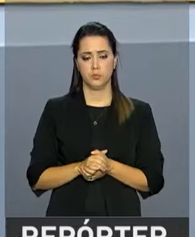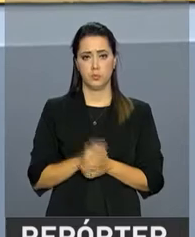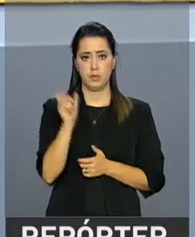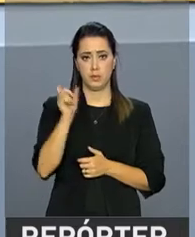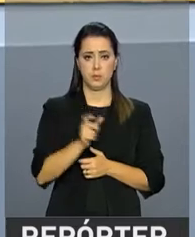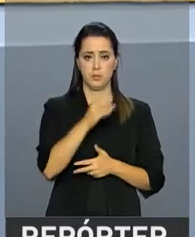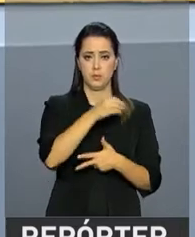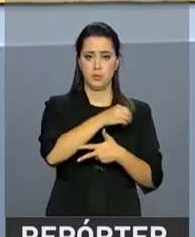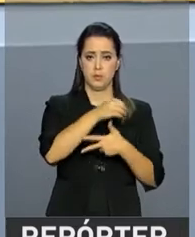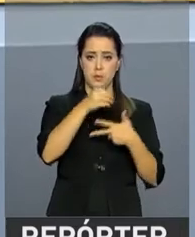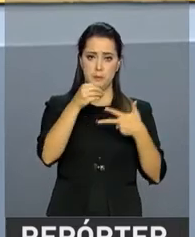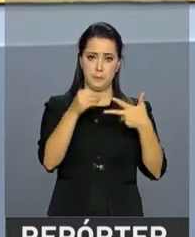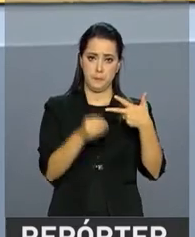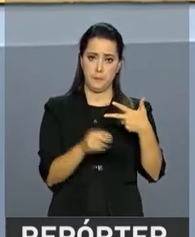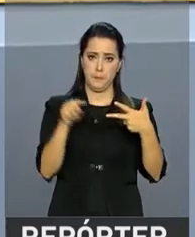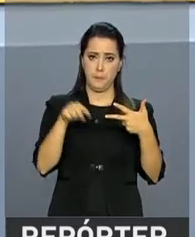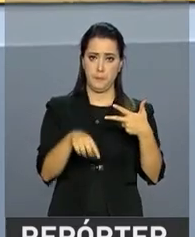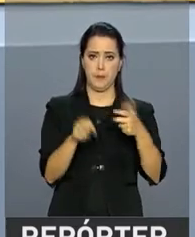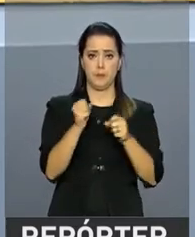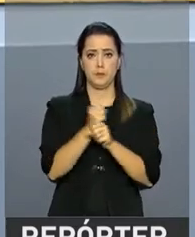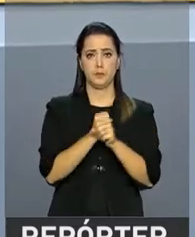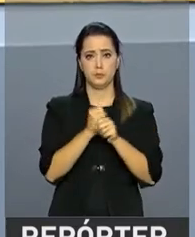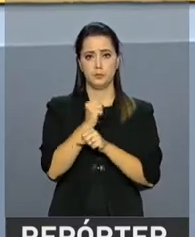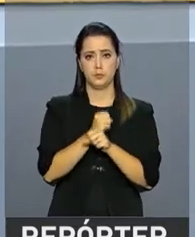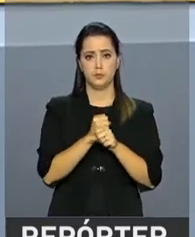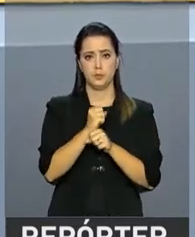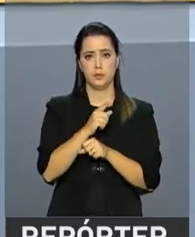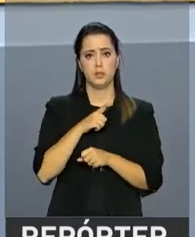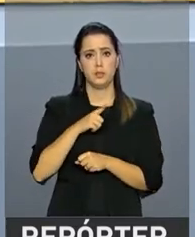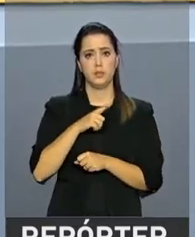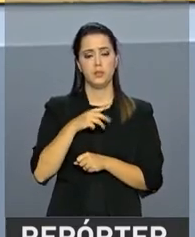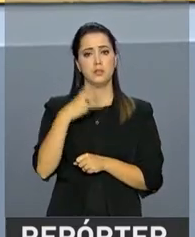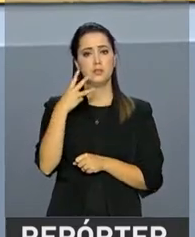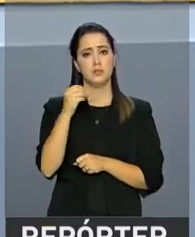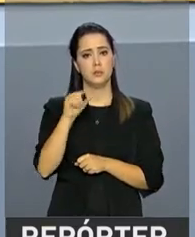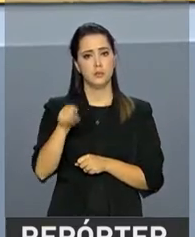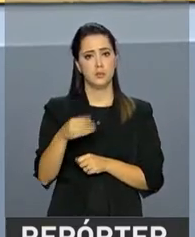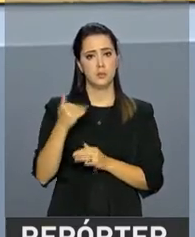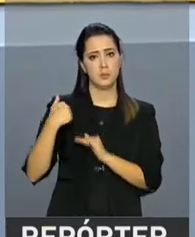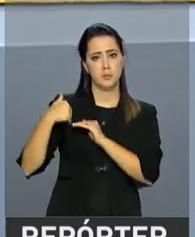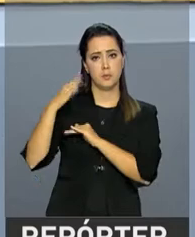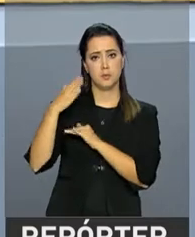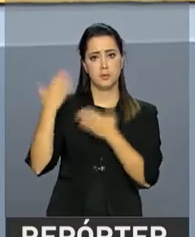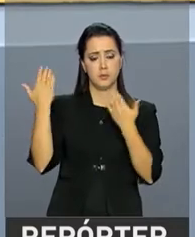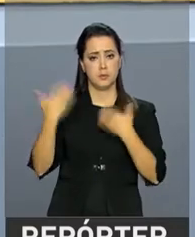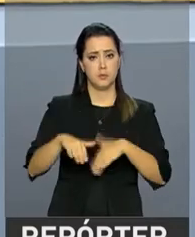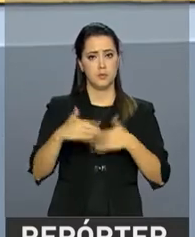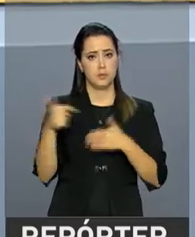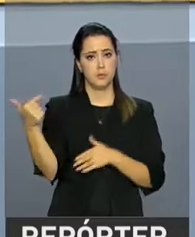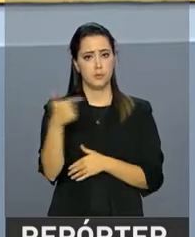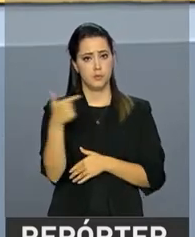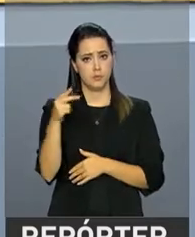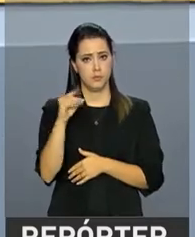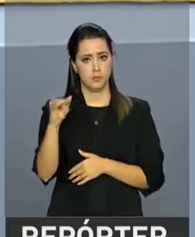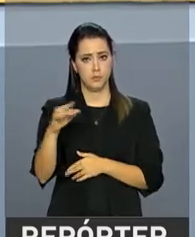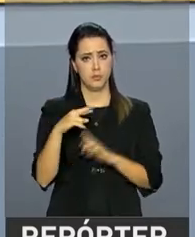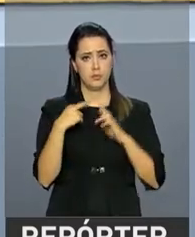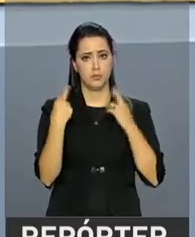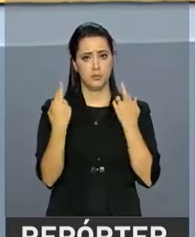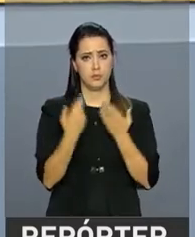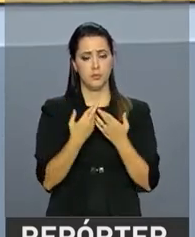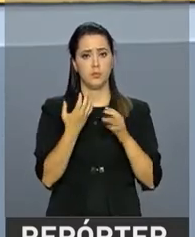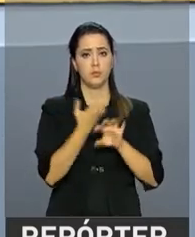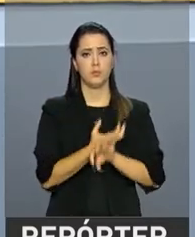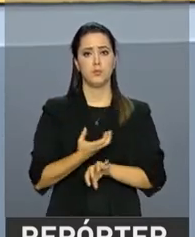do ensino médio enem neste ano vão ter 30 minutos a mais para fazer a prova do segundo dia que reúne conteúdos de ciências